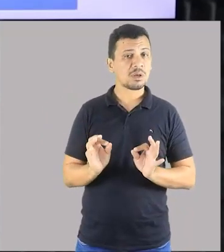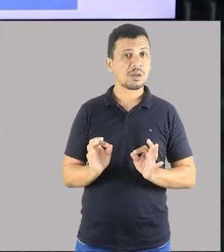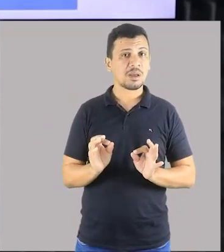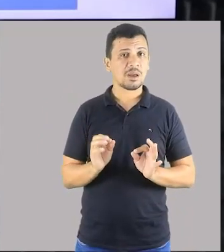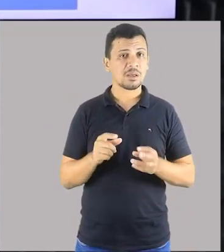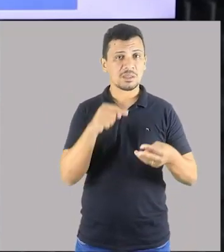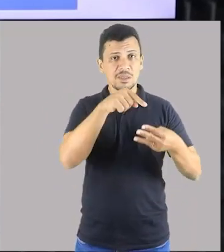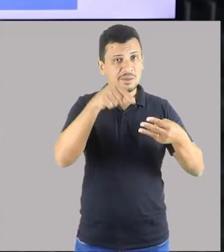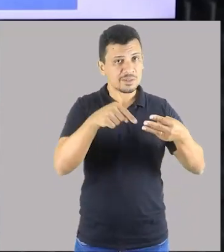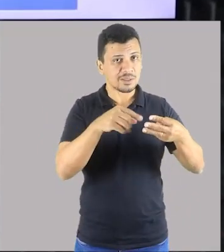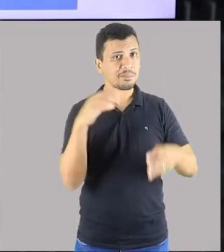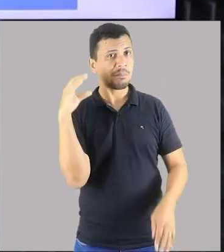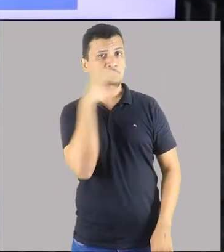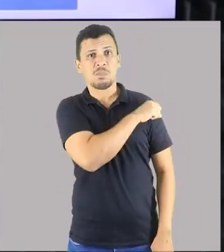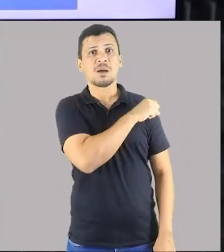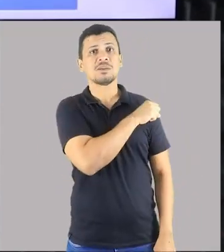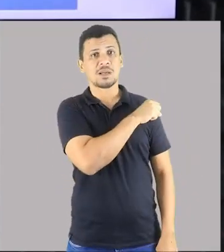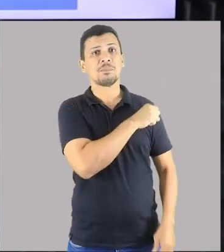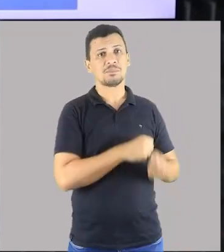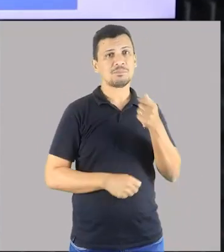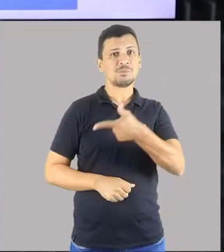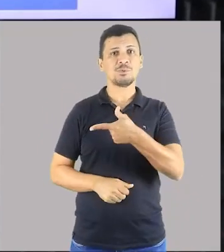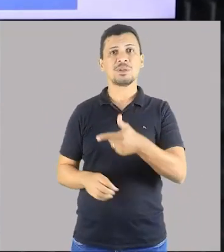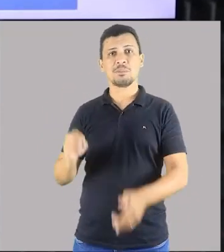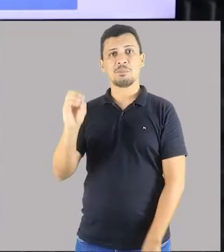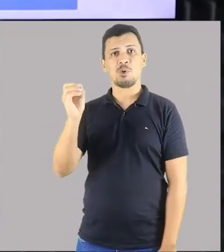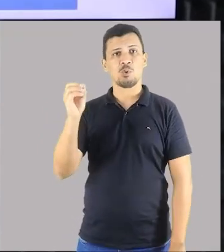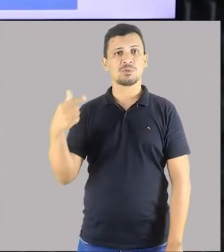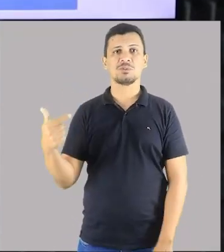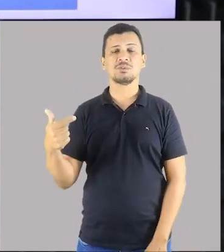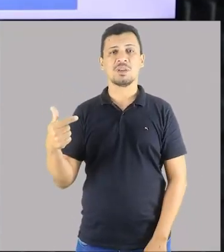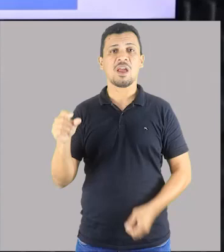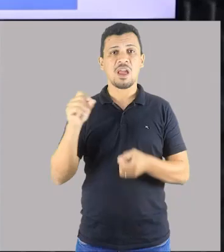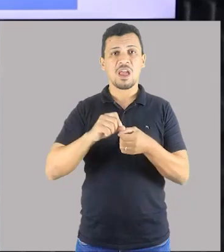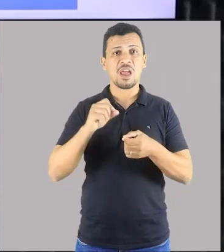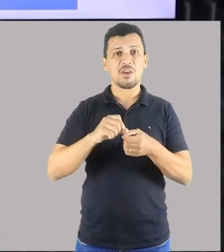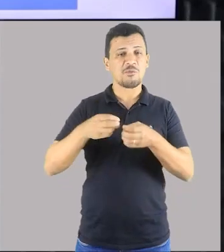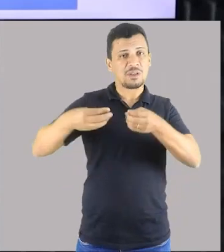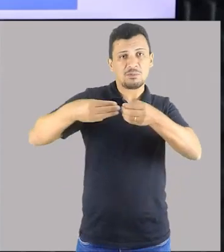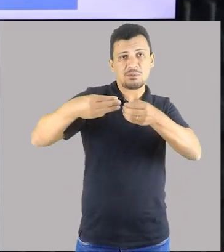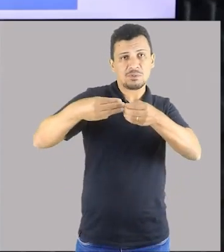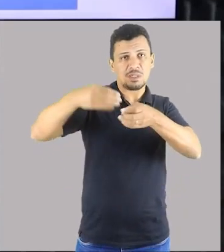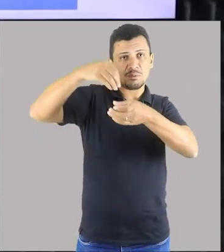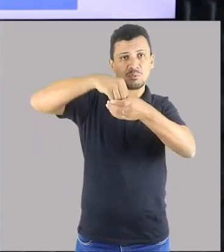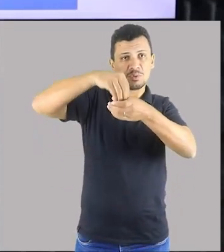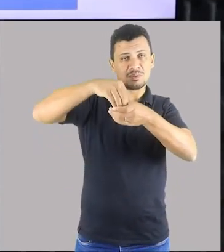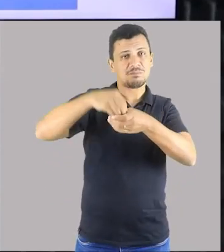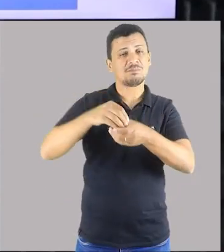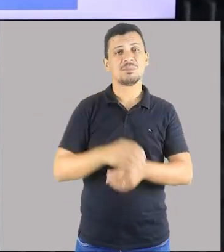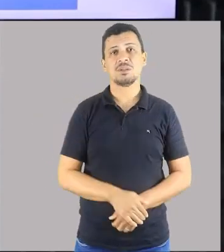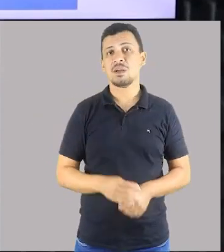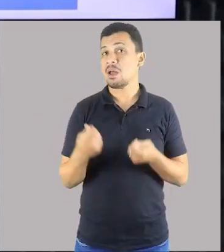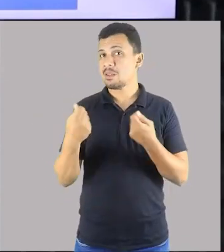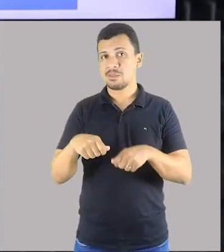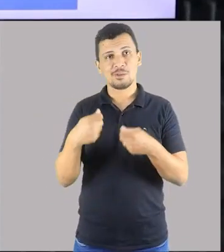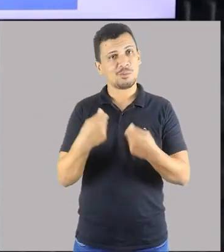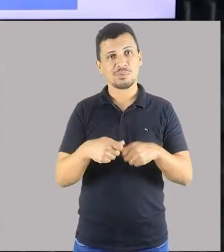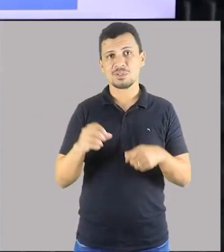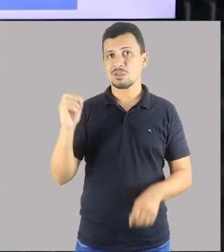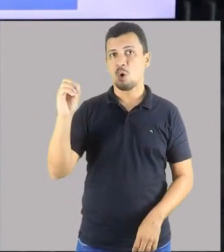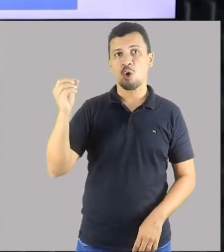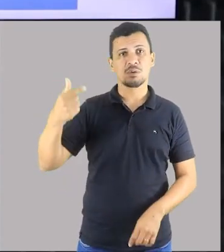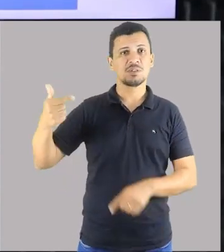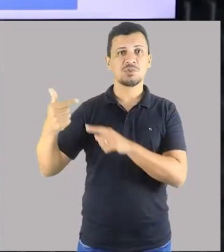mais rápido. Ele é feito no citoplasma da célula, não precisa de oxigênio, então o